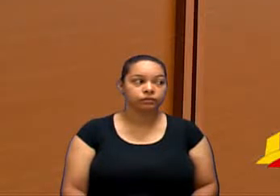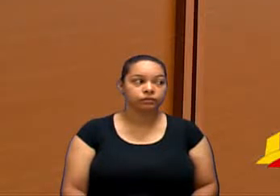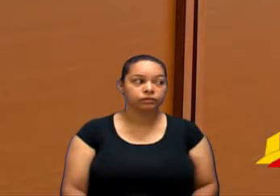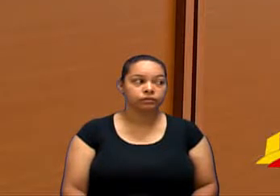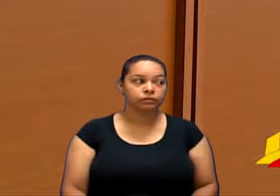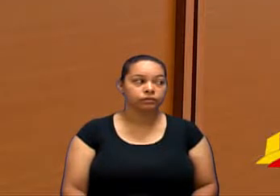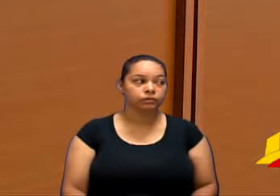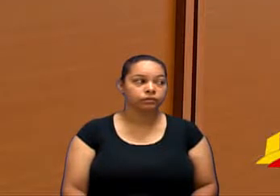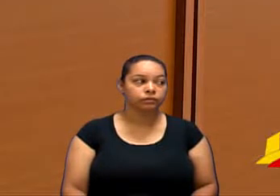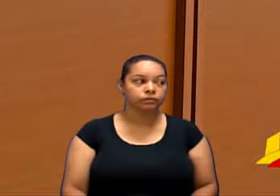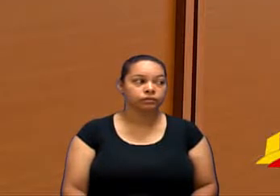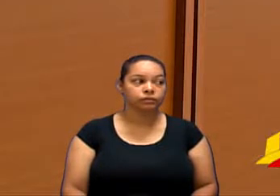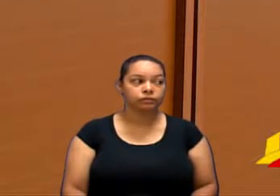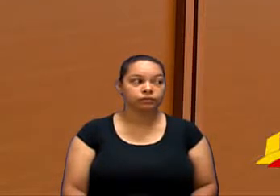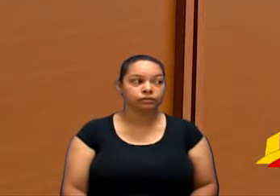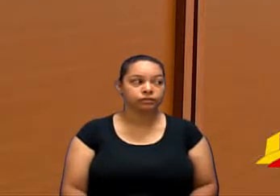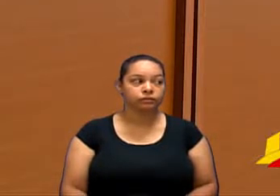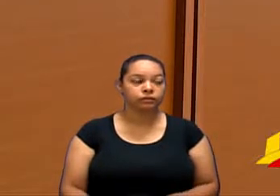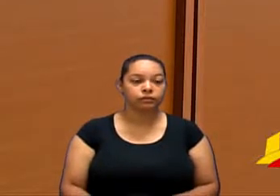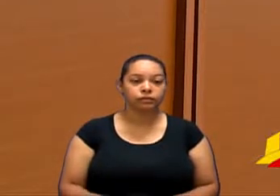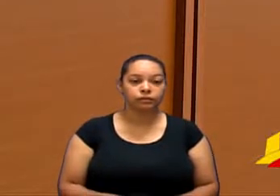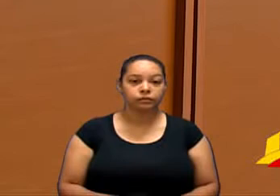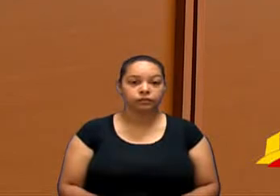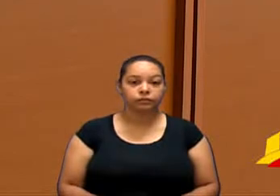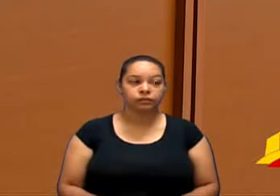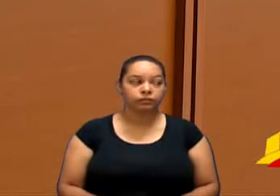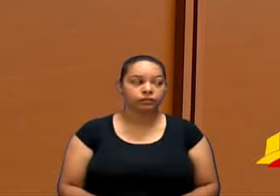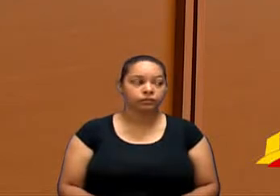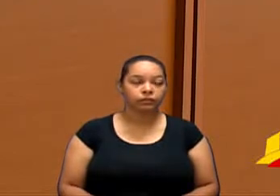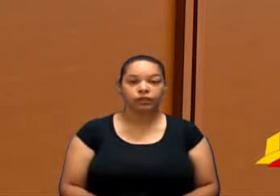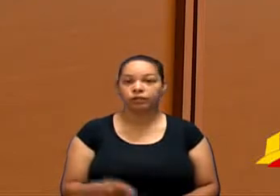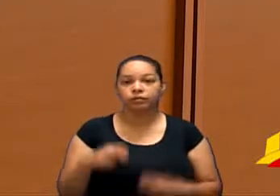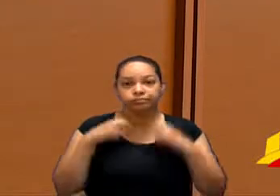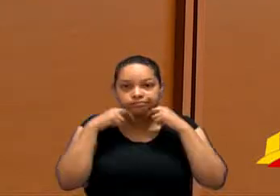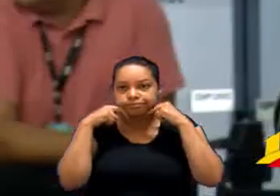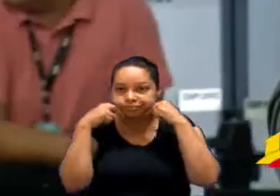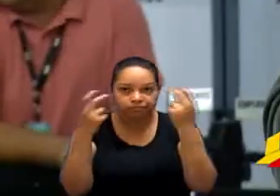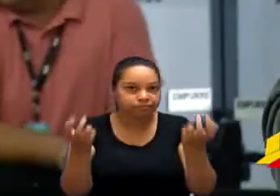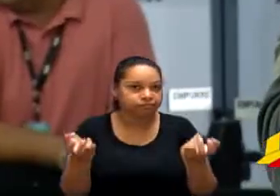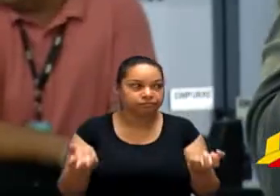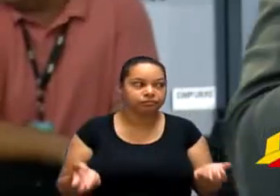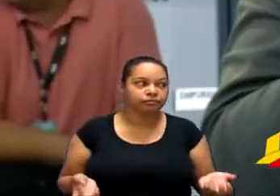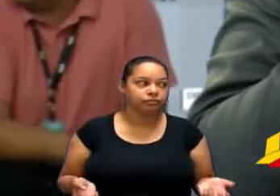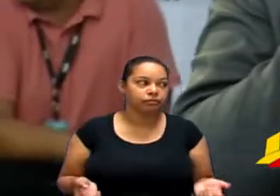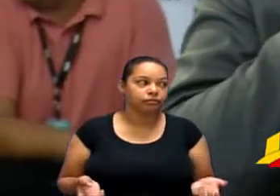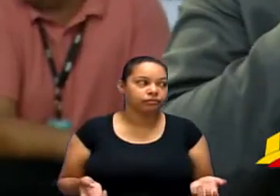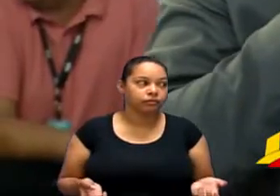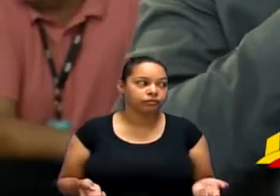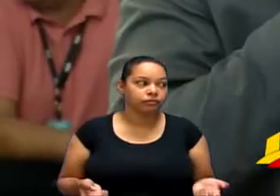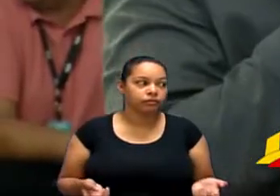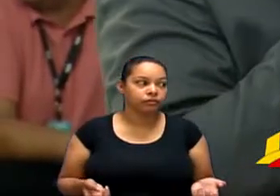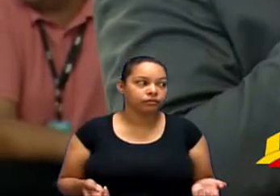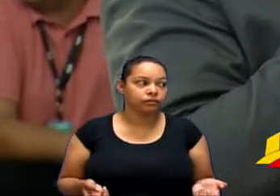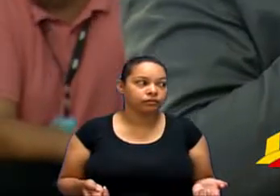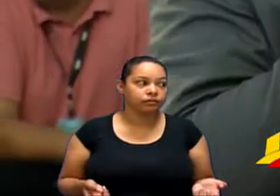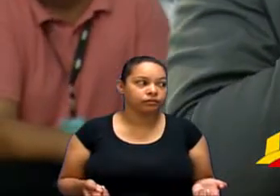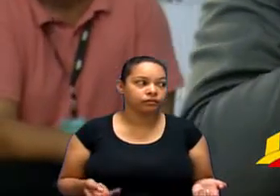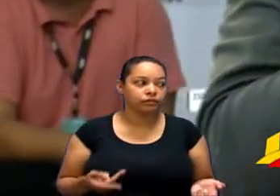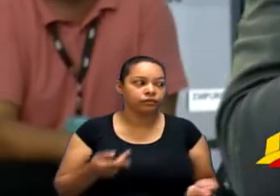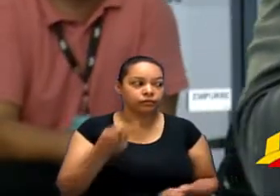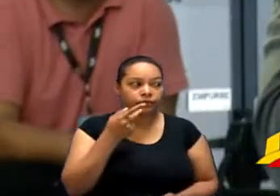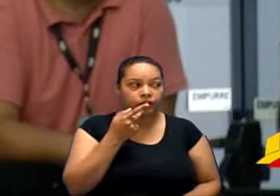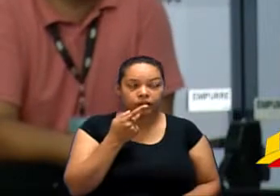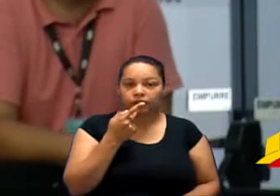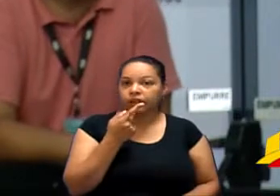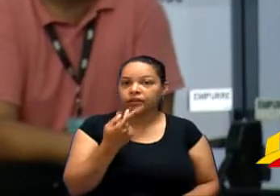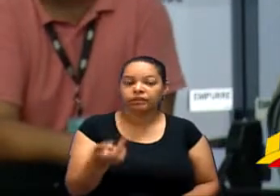esse negócio de oitiva aí tá deixando a gente aqui é uma vergonha eu já falei disso O Dini